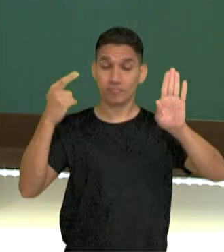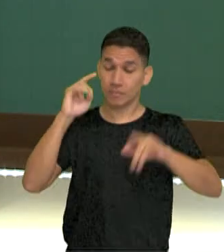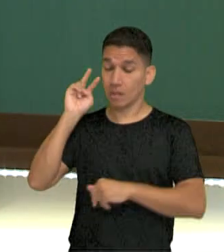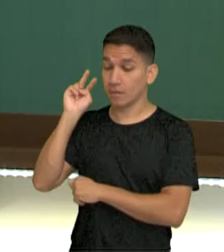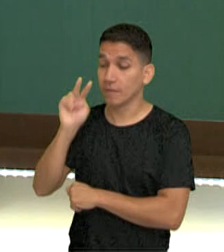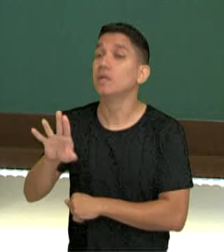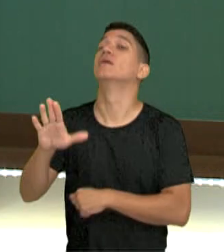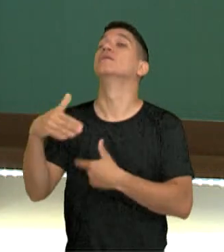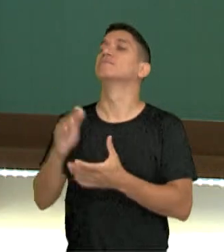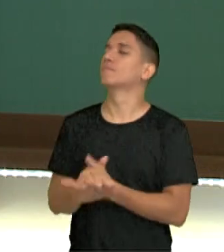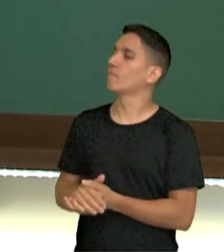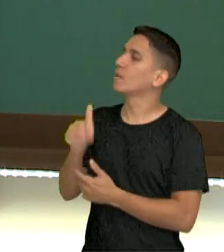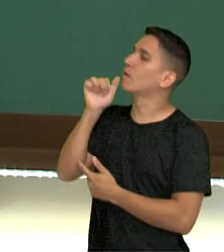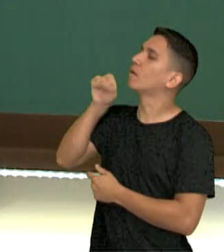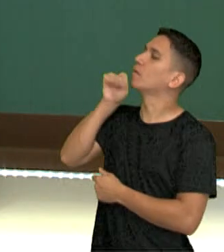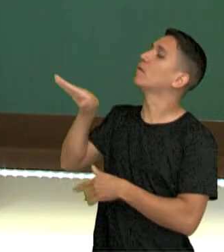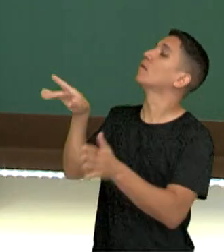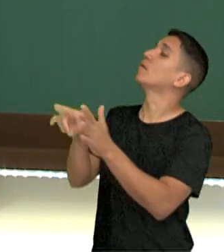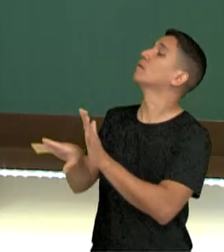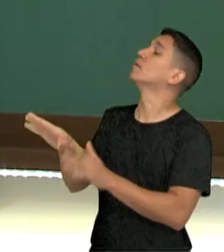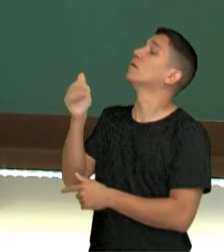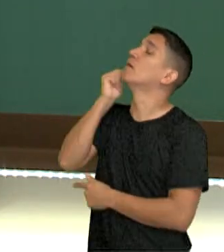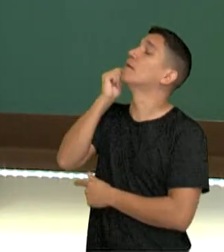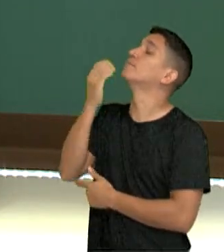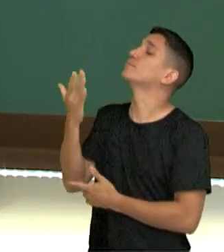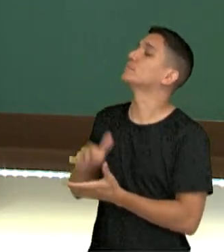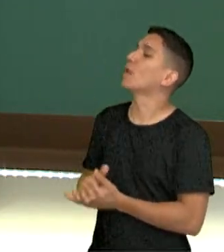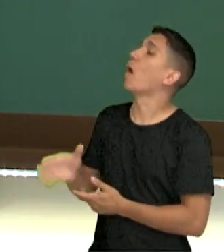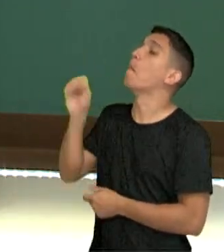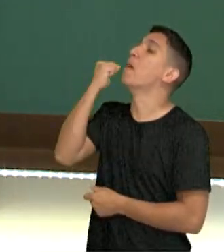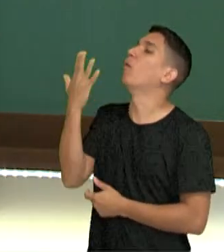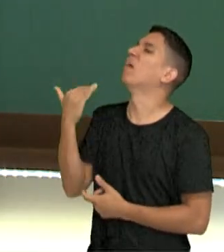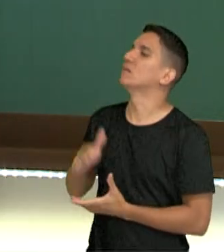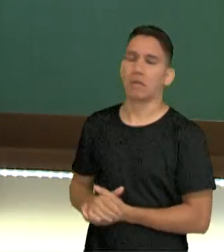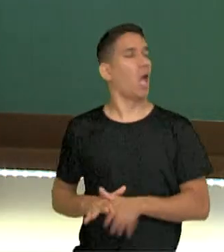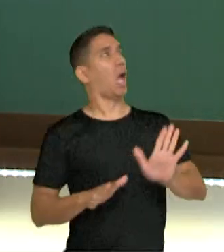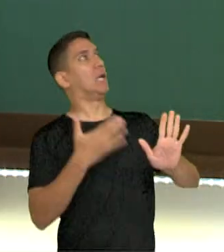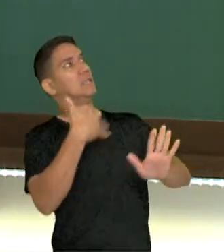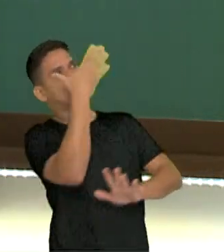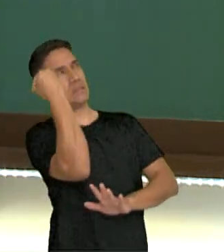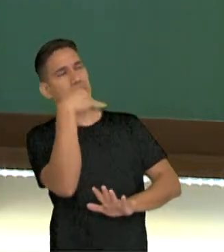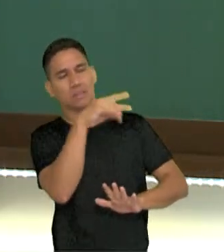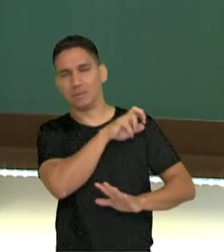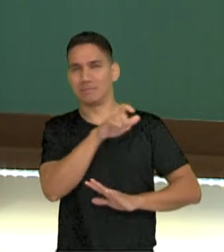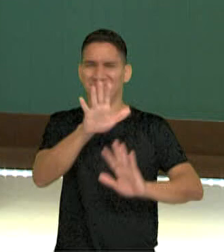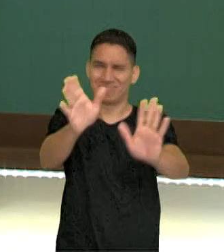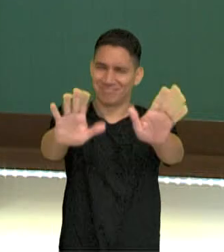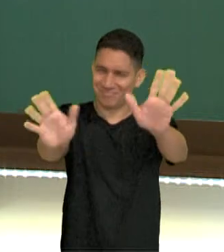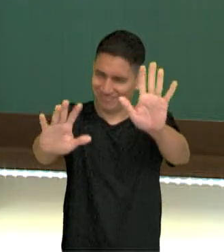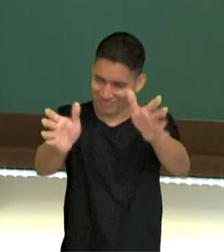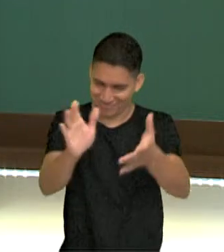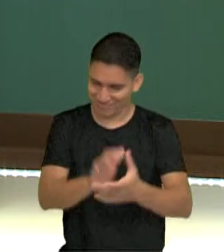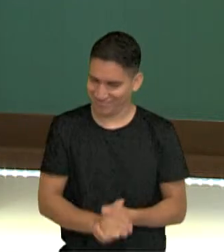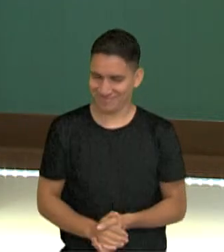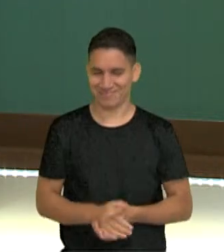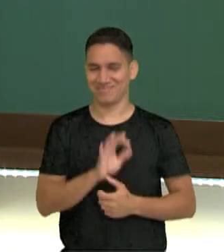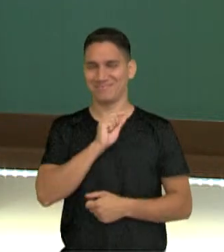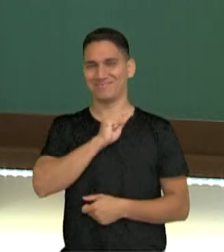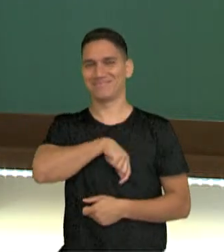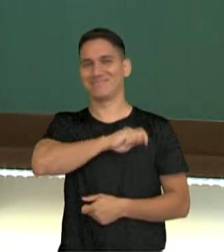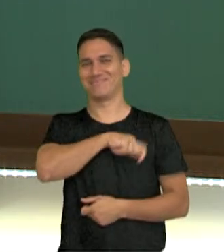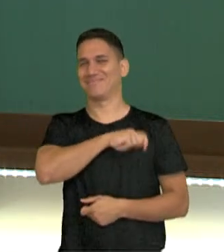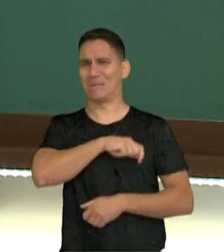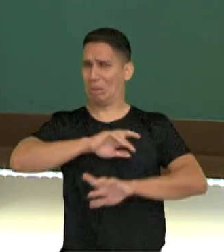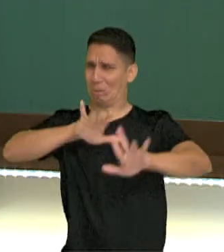mulher olha para ele assim, trouxe o pão. Eu falei, meu Deus, esqueci do pão. Calma, esposa, eu tô voltando. Mentira, não acontecia isso,